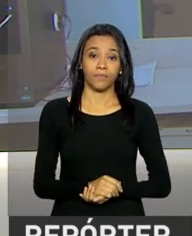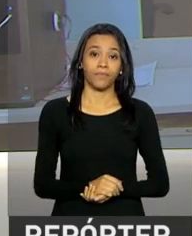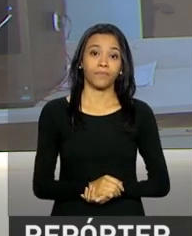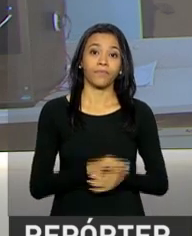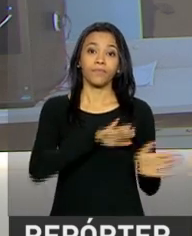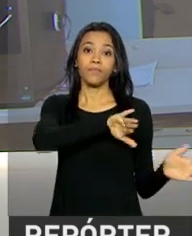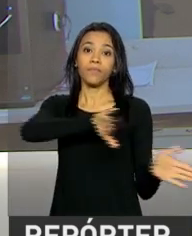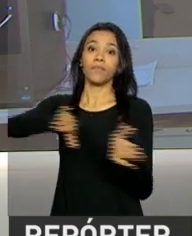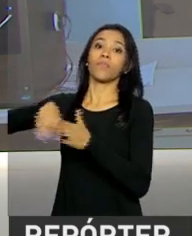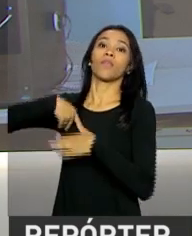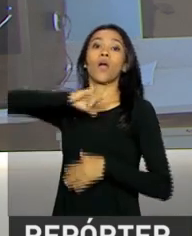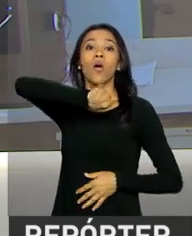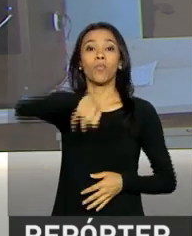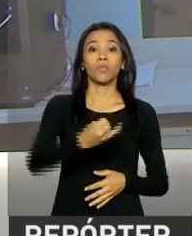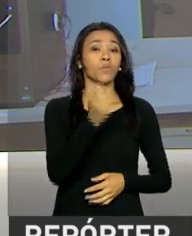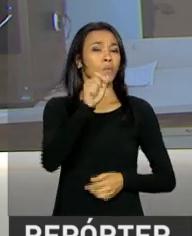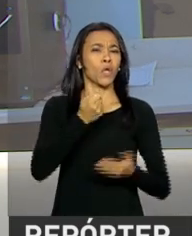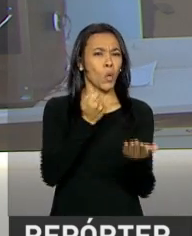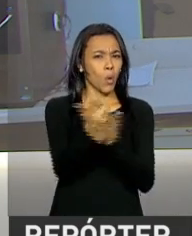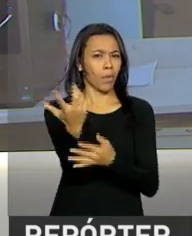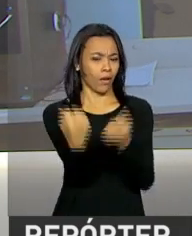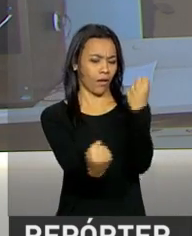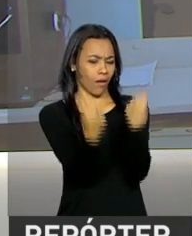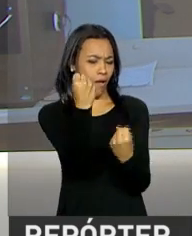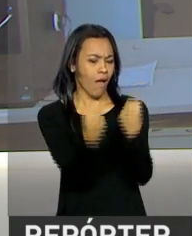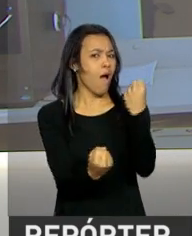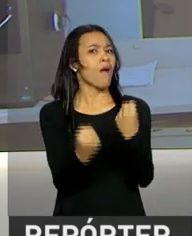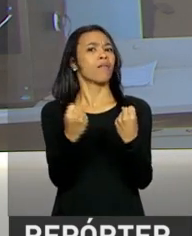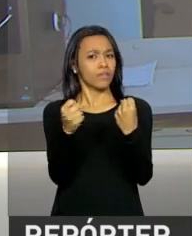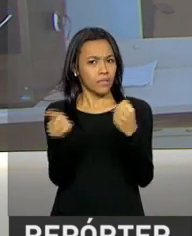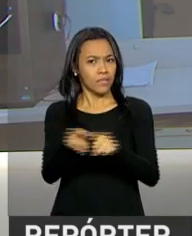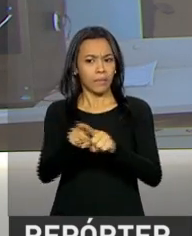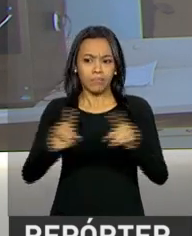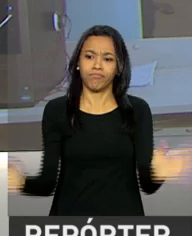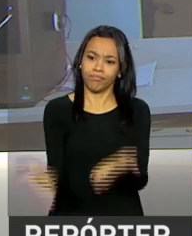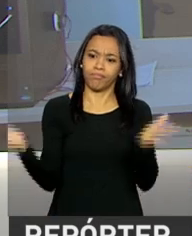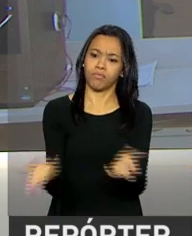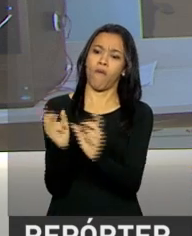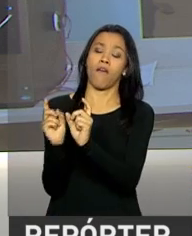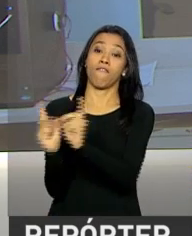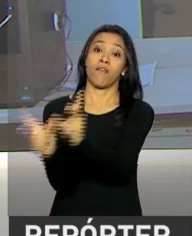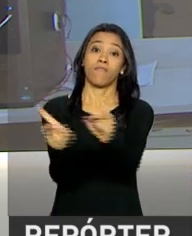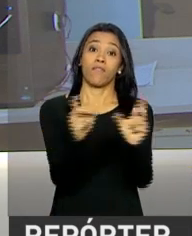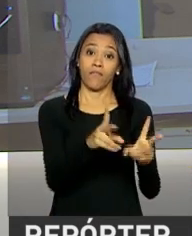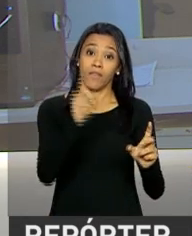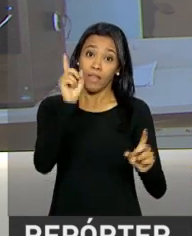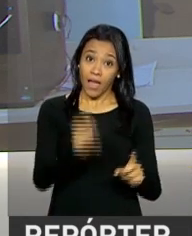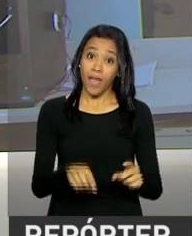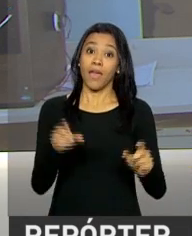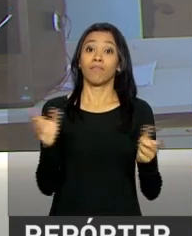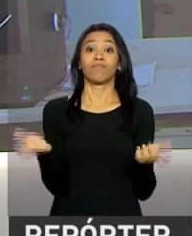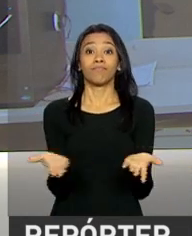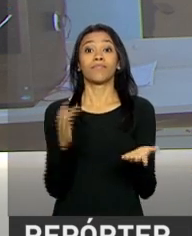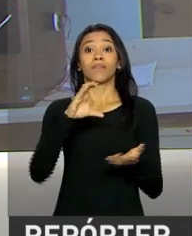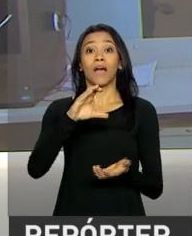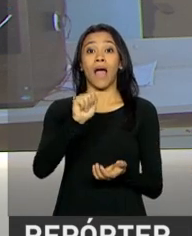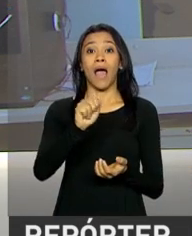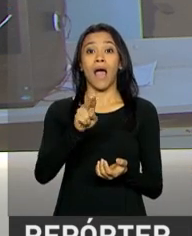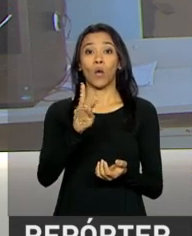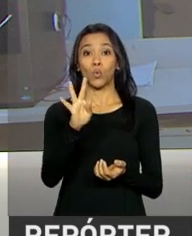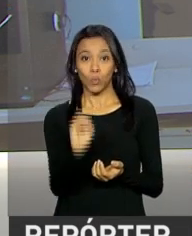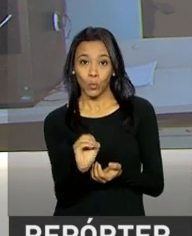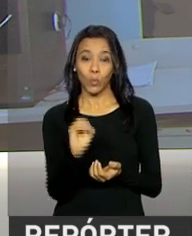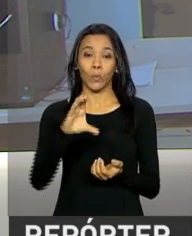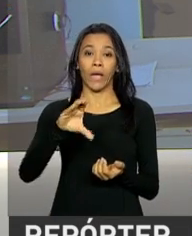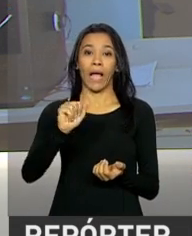Uma oportunidade para comprar um veículo e incentivar as vendas do setor é o Salão Alto da Caixa, que oferece maior prazo